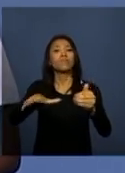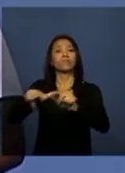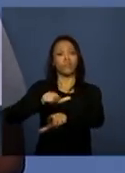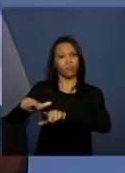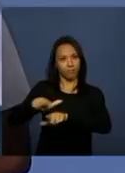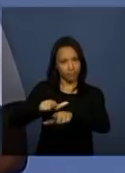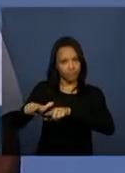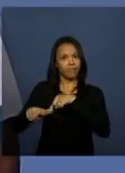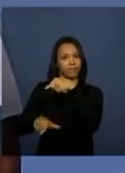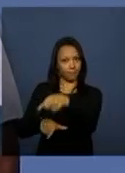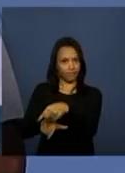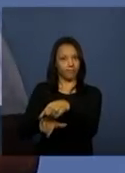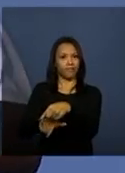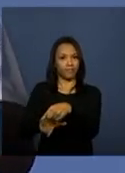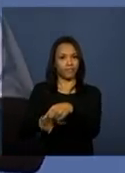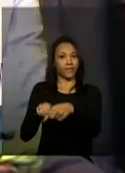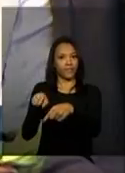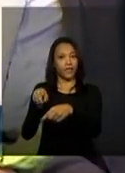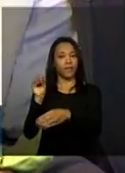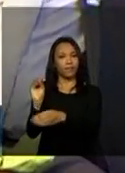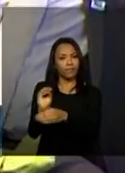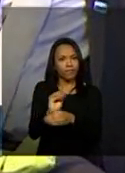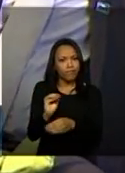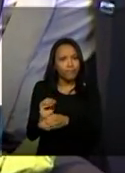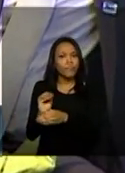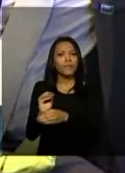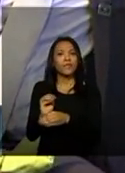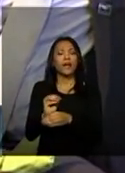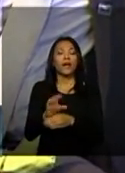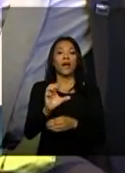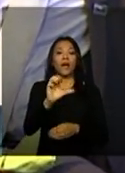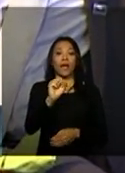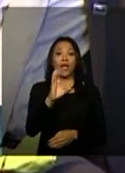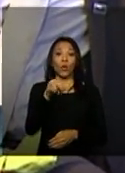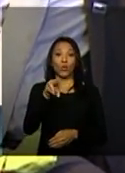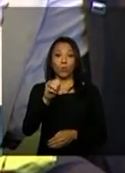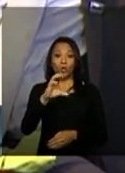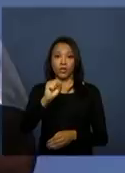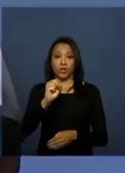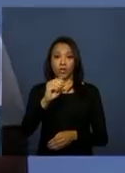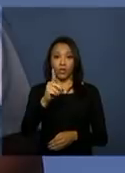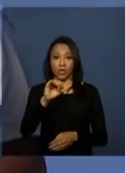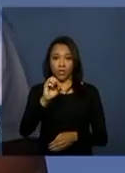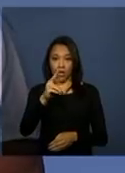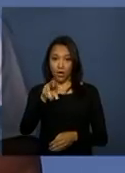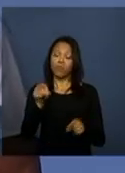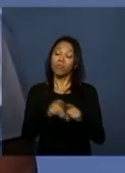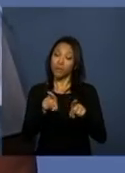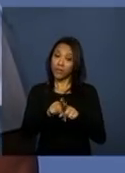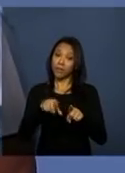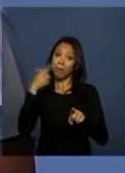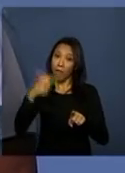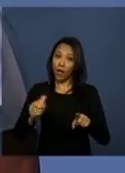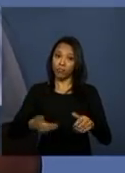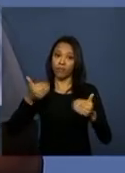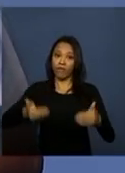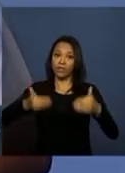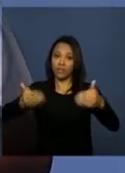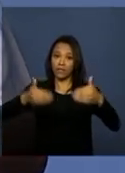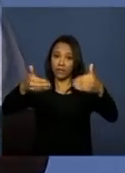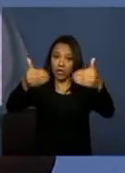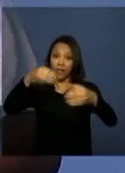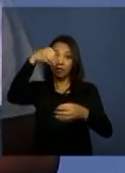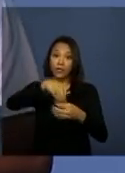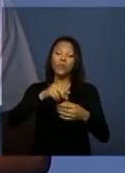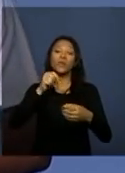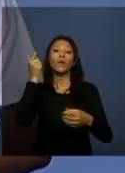né, que é aquele trabalho protegido, da economia solidária, avançamos, né, e precisamos avançar mais ainda dentro da